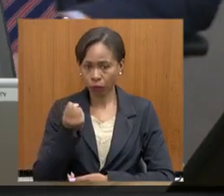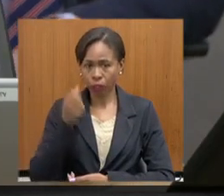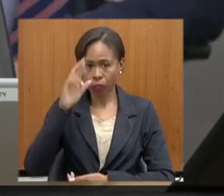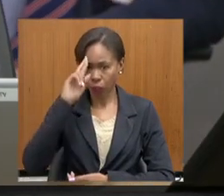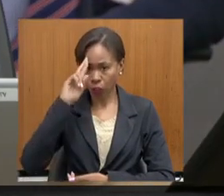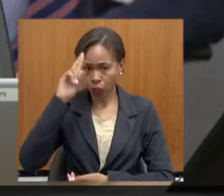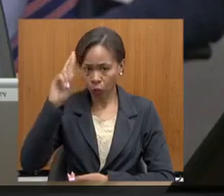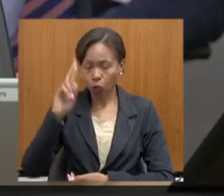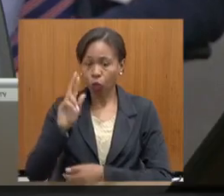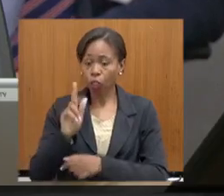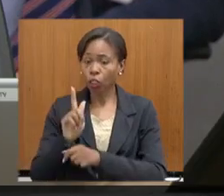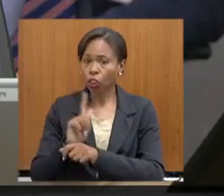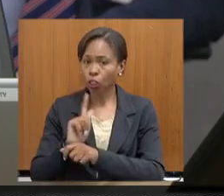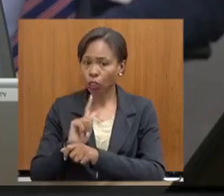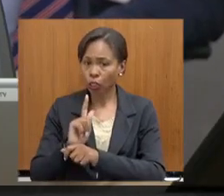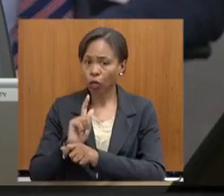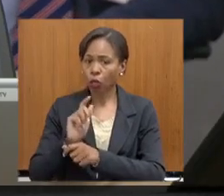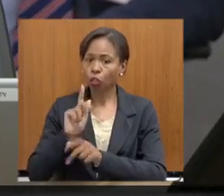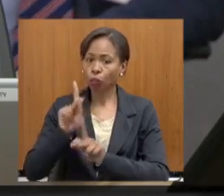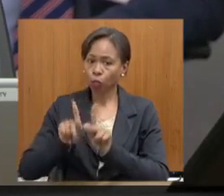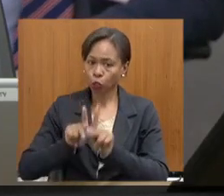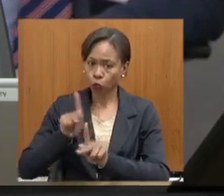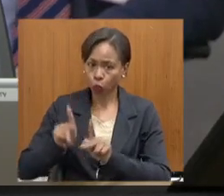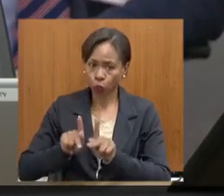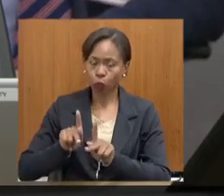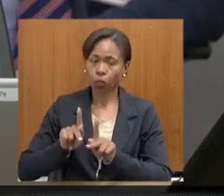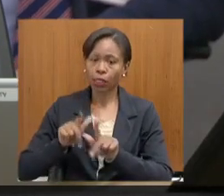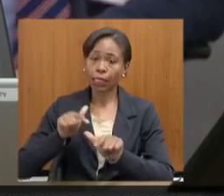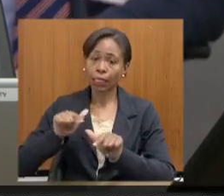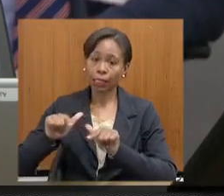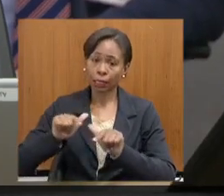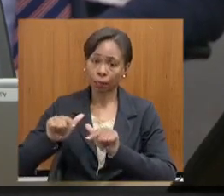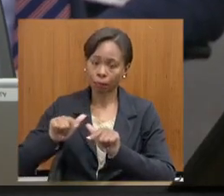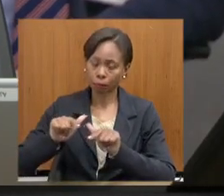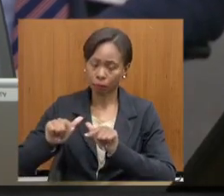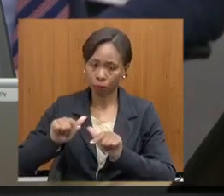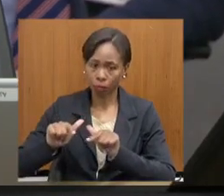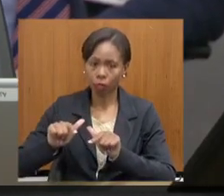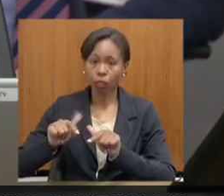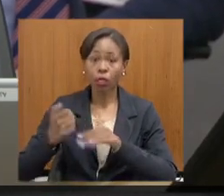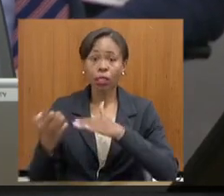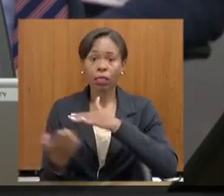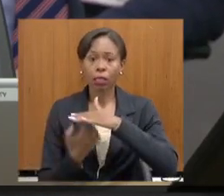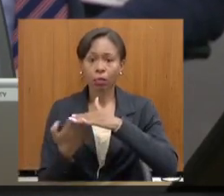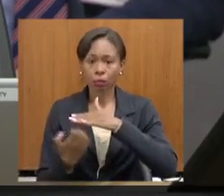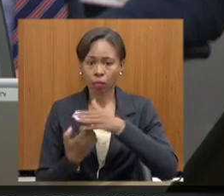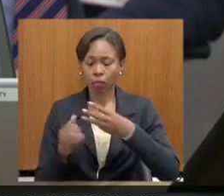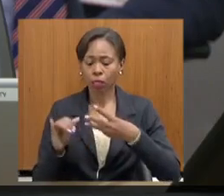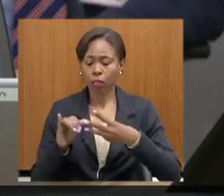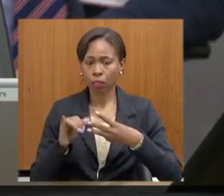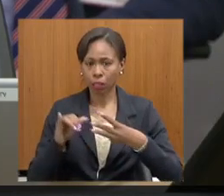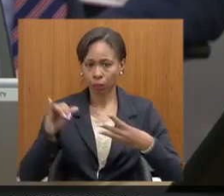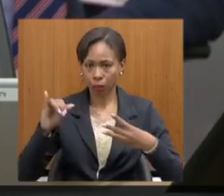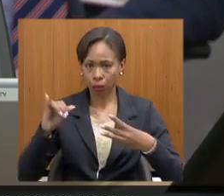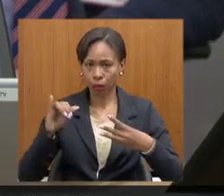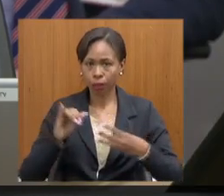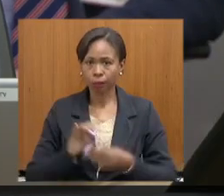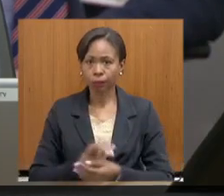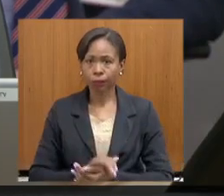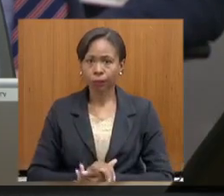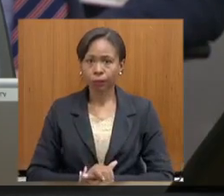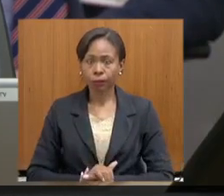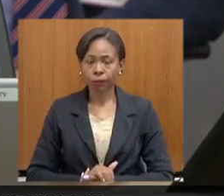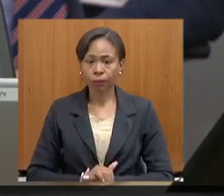de gestão de pessoas e serviços corporativos da empresa Cemig o senhor